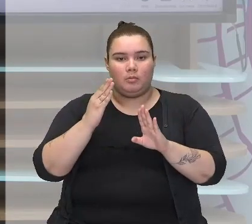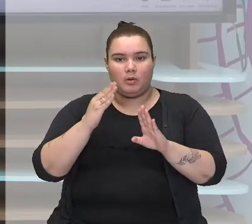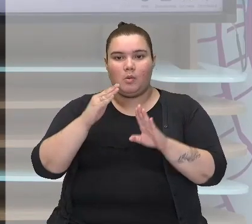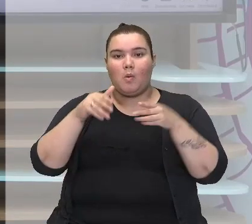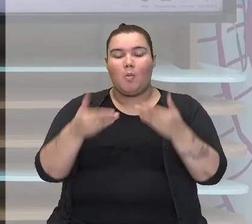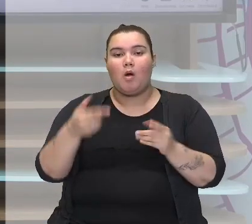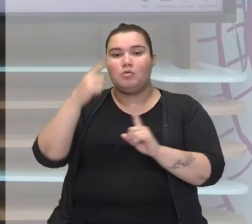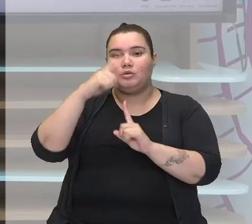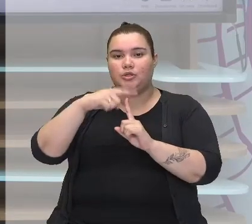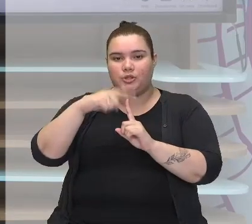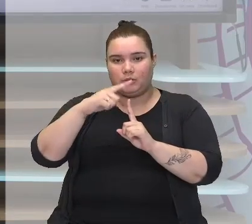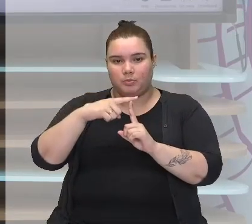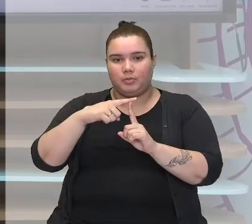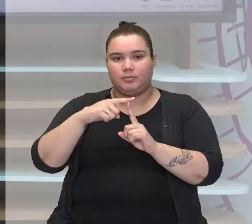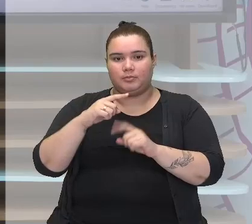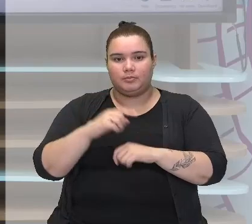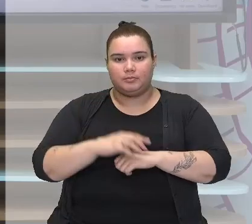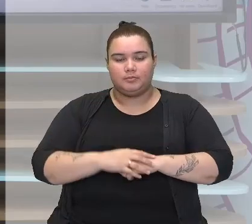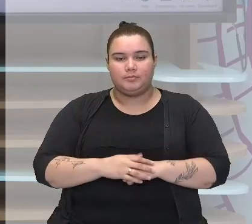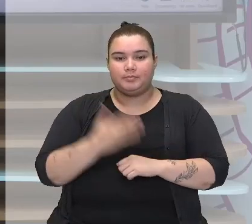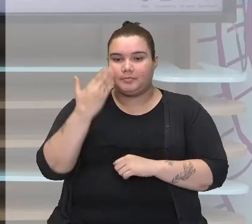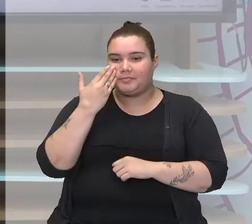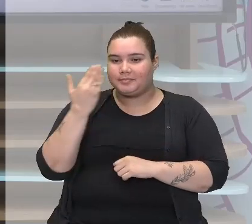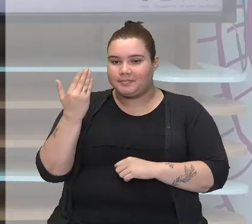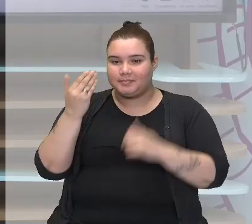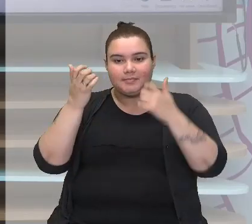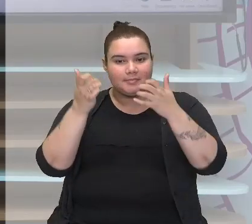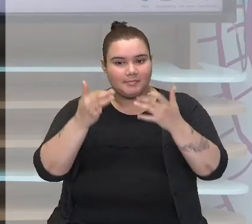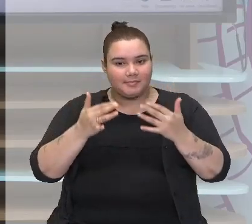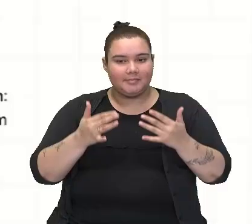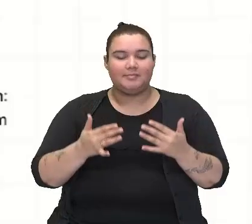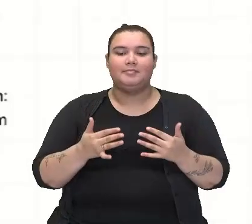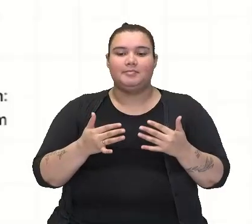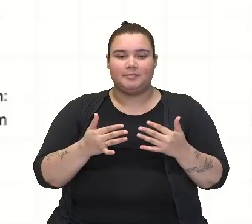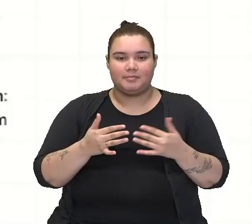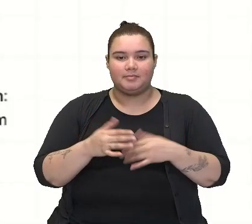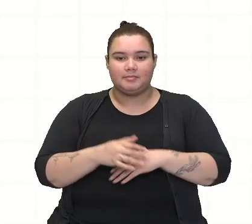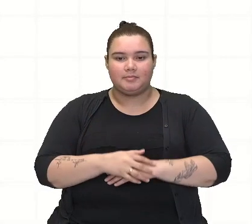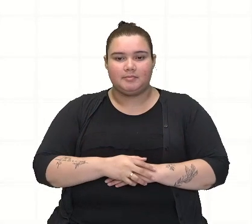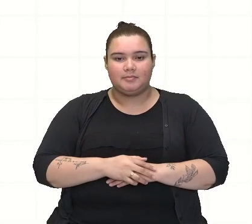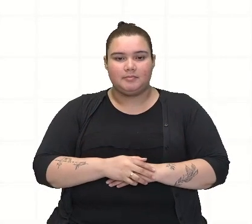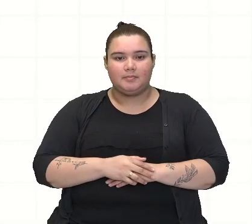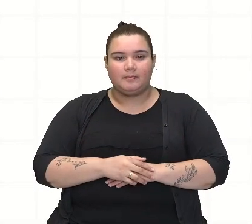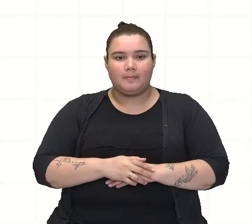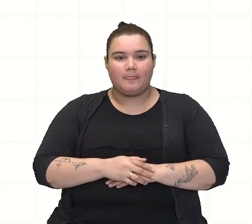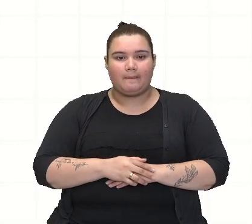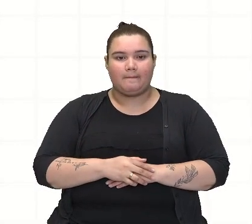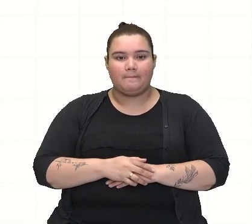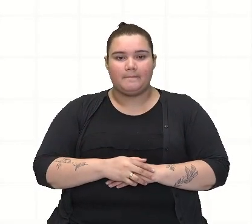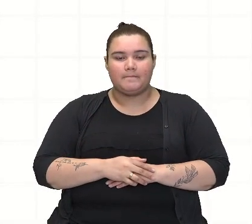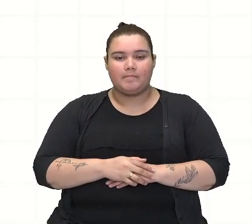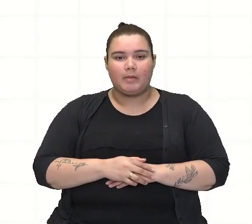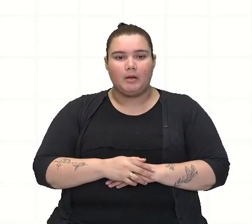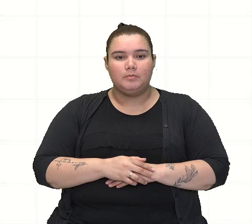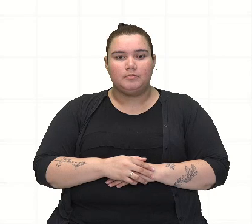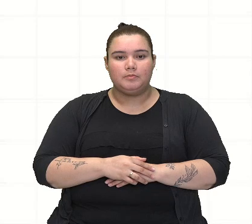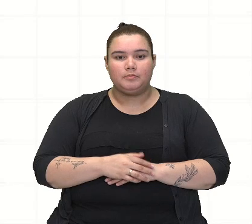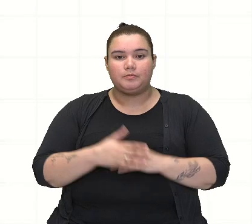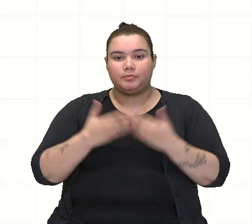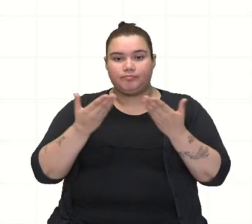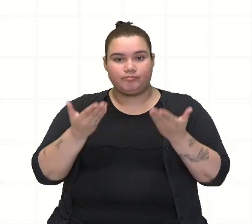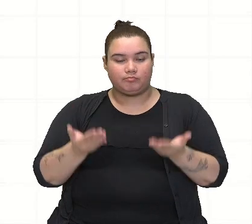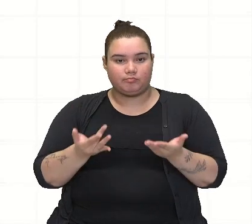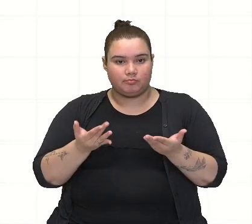esta proporcionalidade? Vem comigo aqui que nós vamos ver como essa coisa se processa, olha.